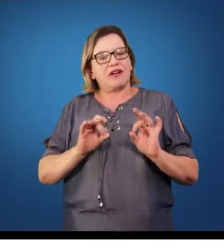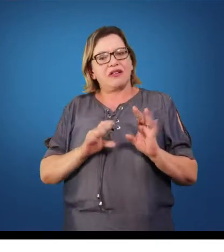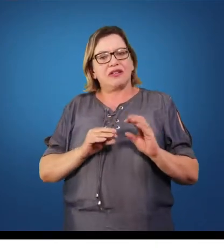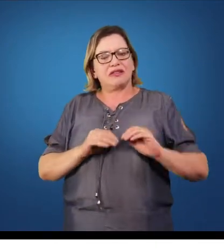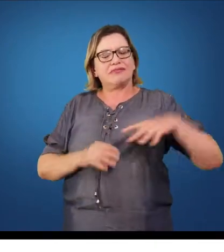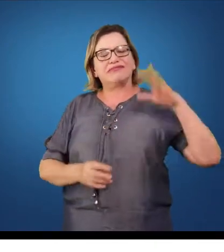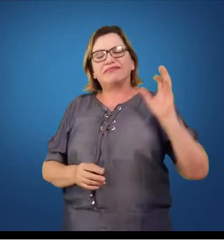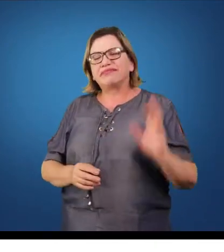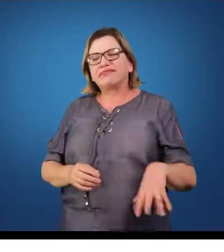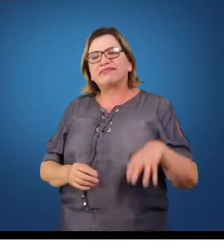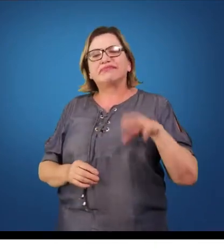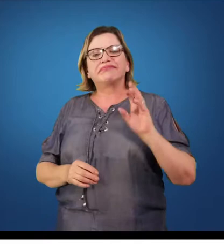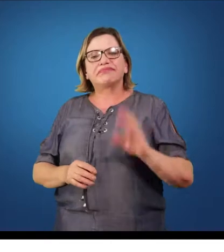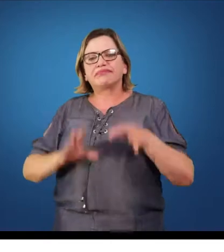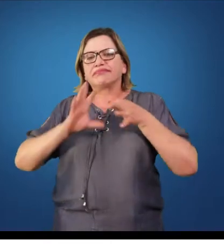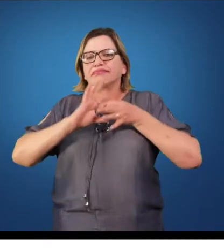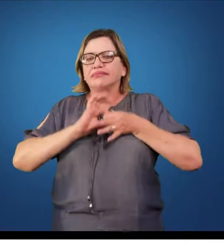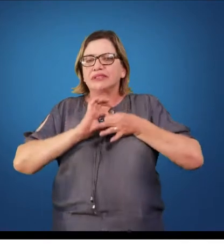bato a bola,